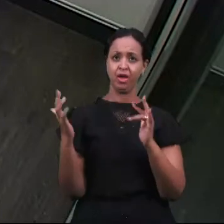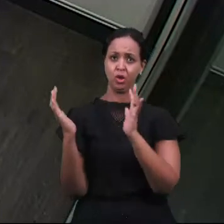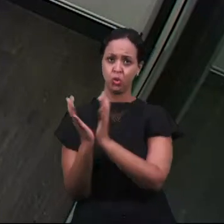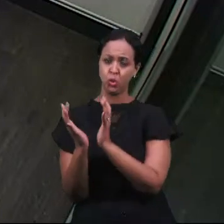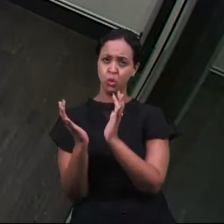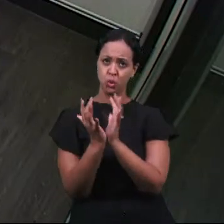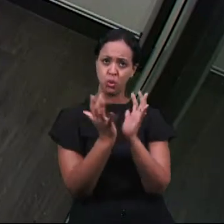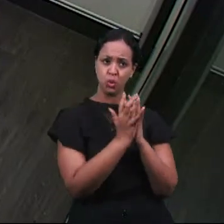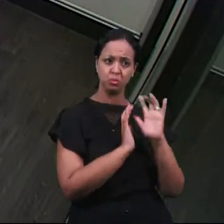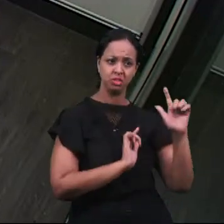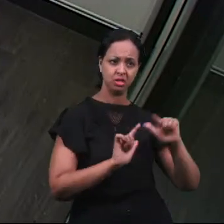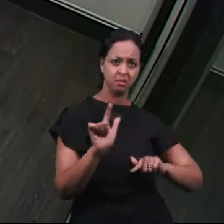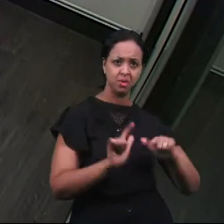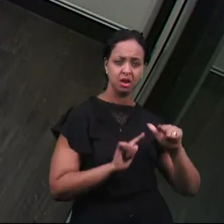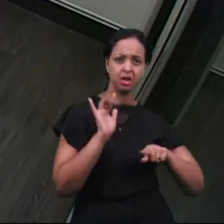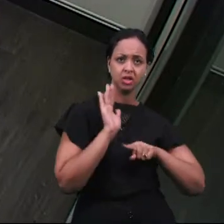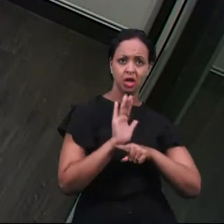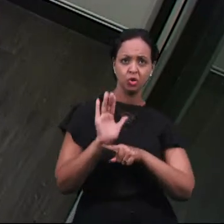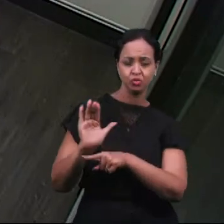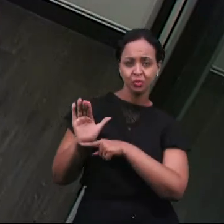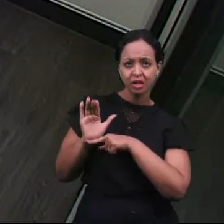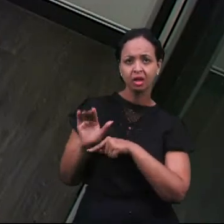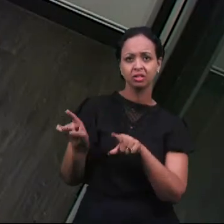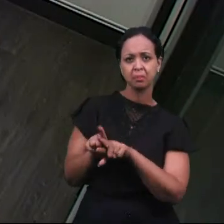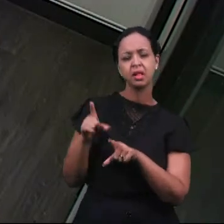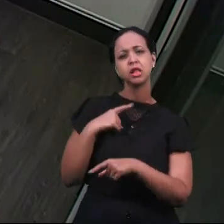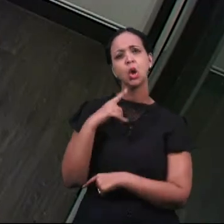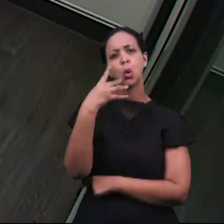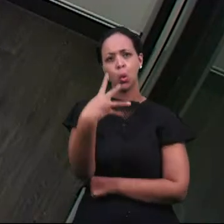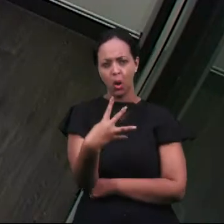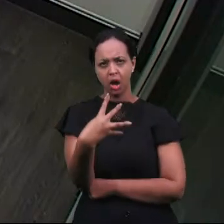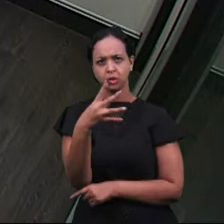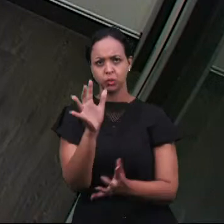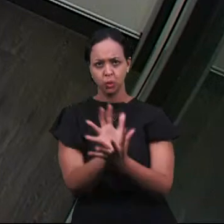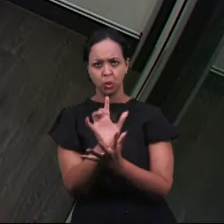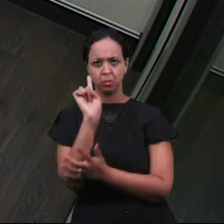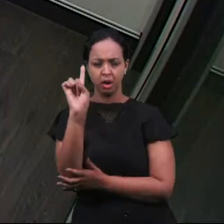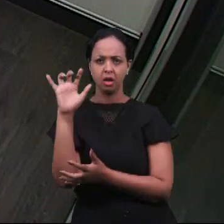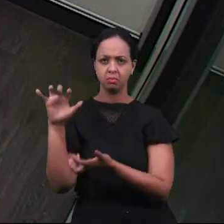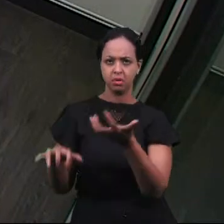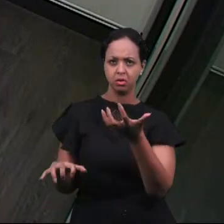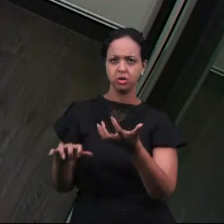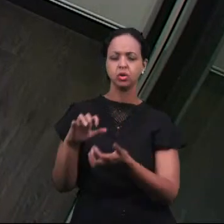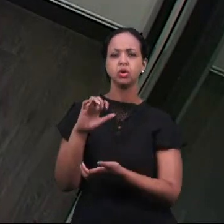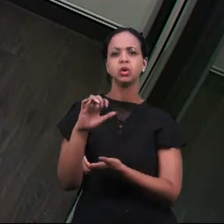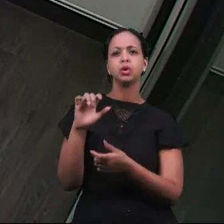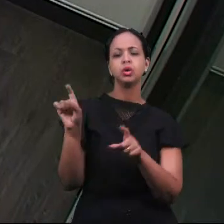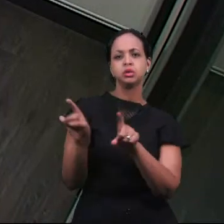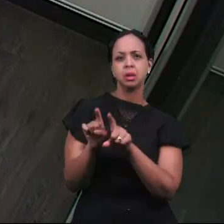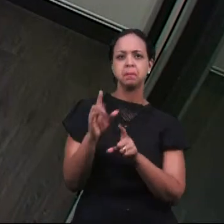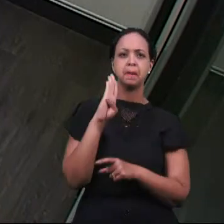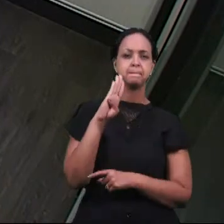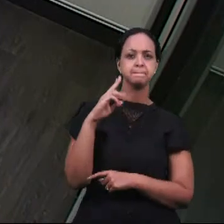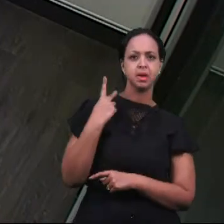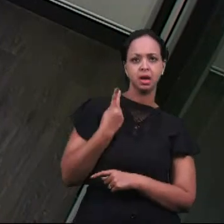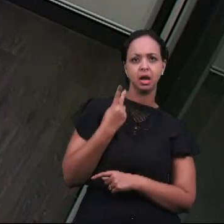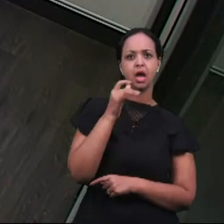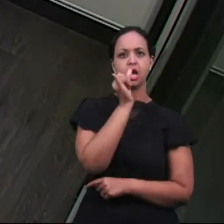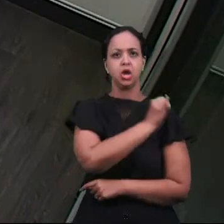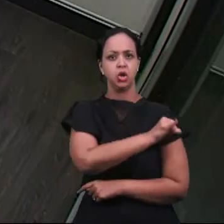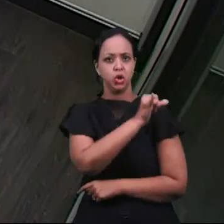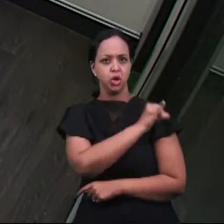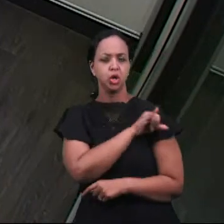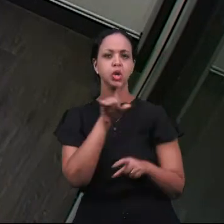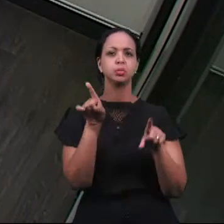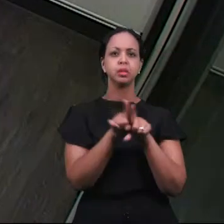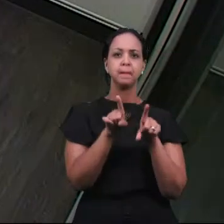Trabalhando, ajudando com o trabalho de crianças? Nós temos 4 grupos. Uhum. Em Belo Horizonte, Brasília, Rio de Janeiro e em Vale do